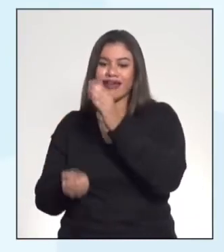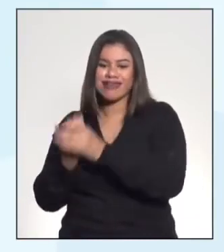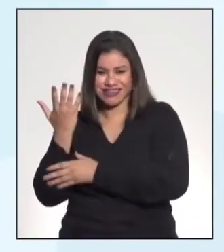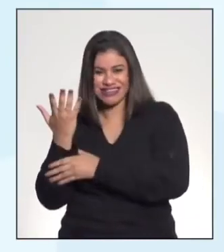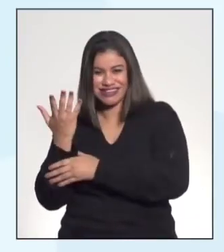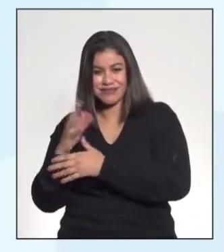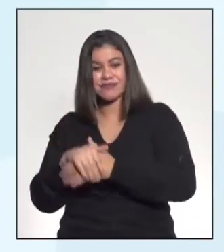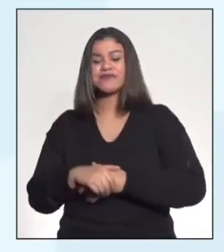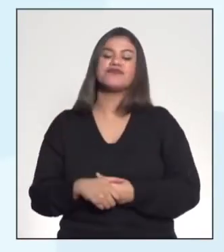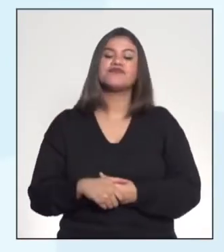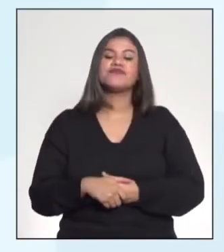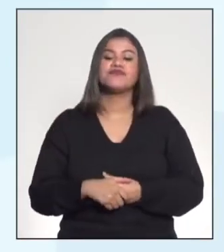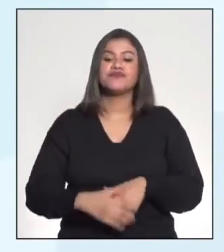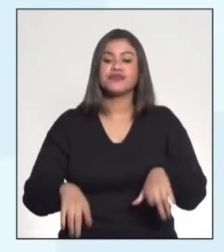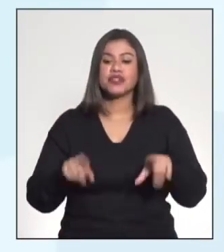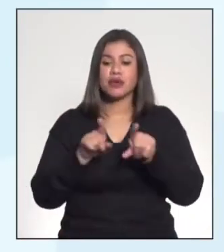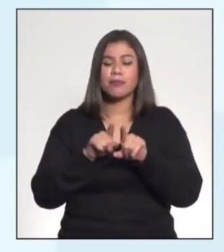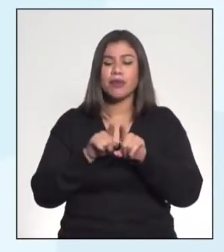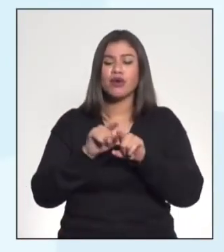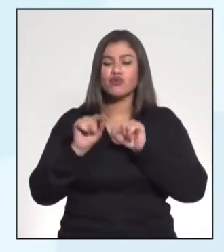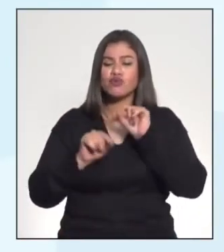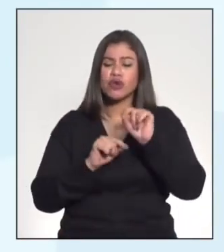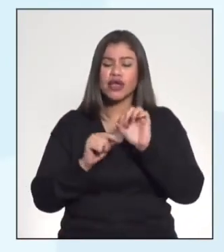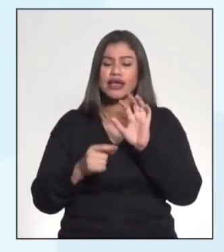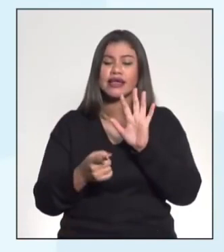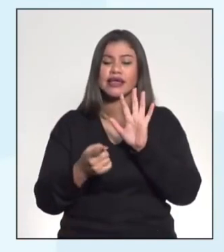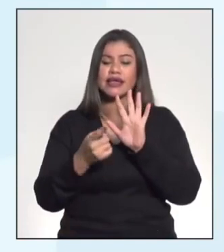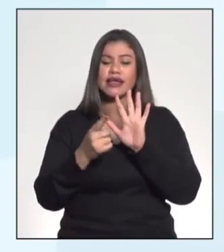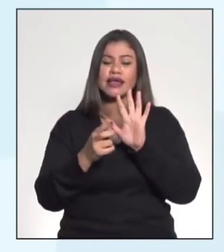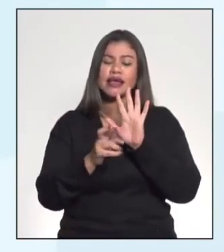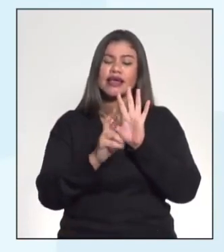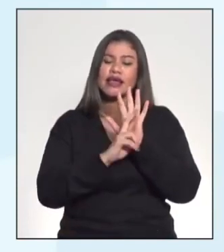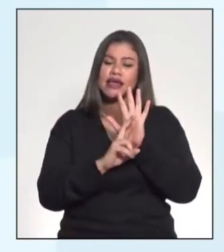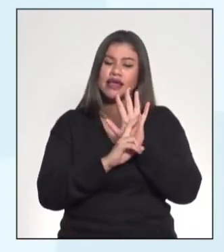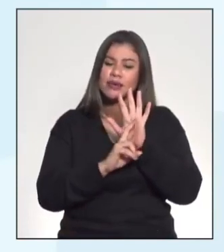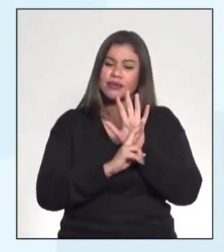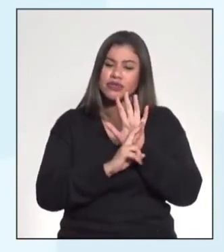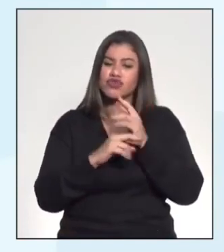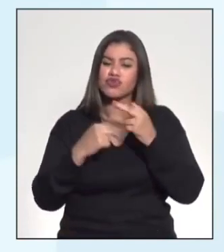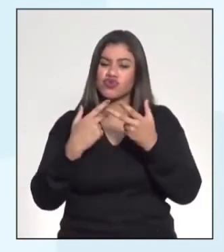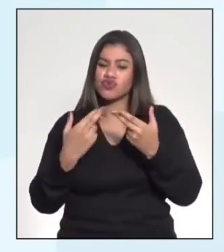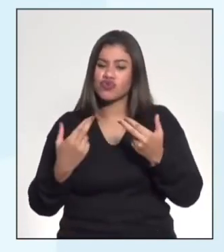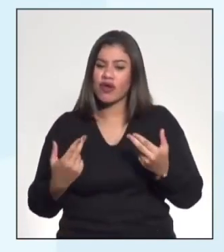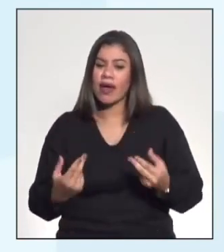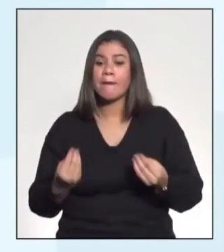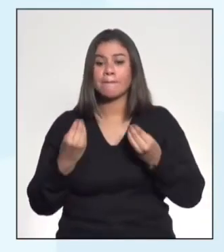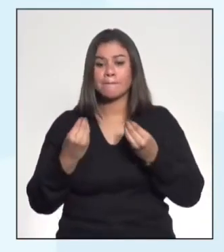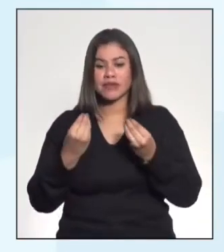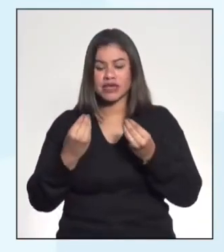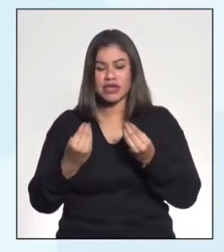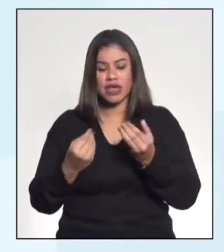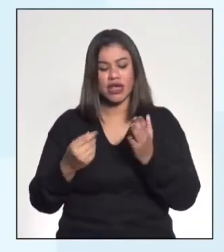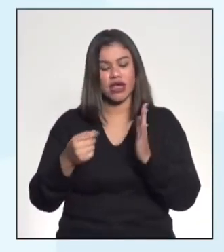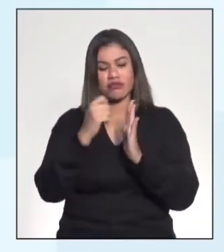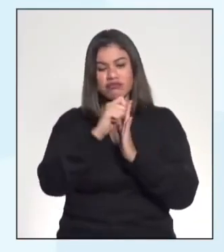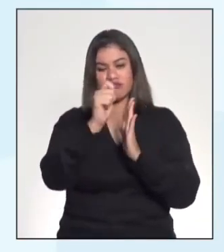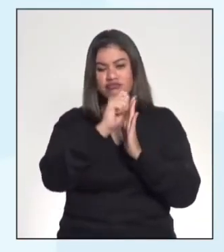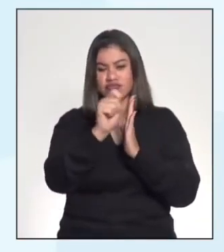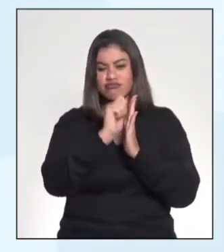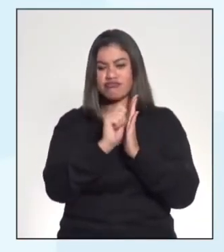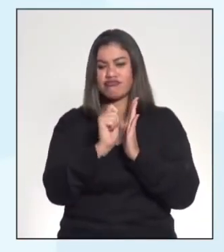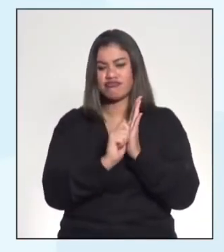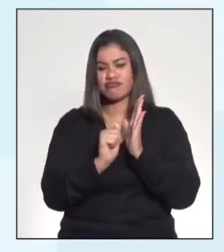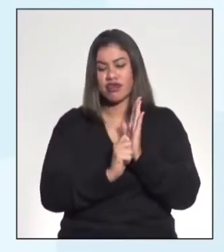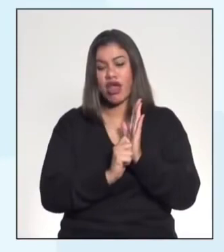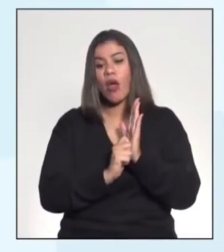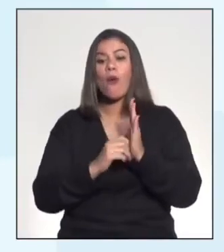registro. A gente sabe que precisa estudar para que a gente possa se apropriar do sistema de escrita, que representa graficamente uma